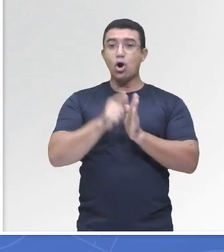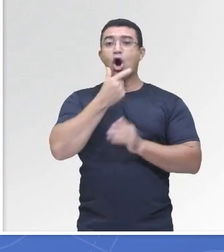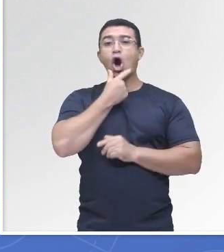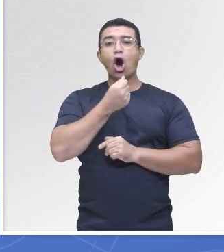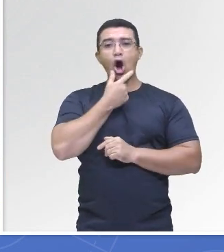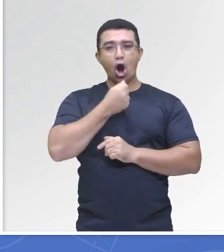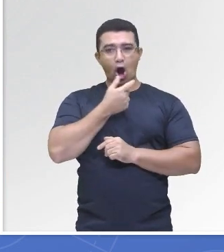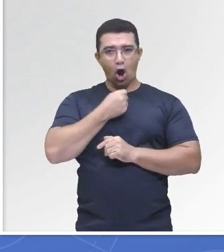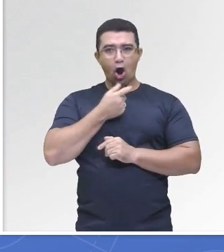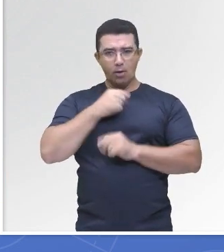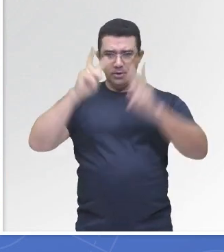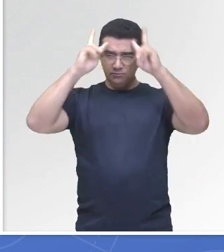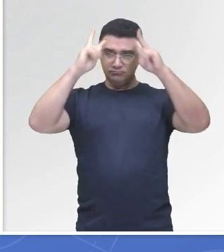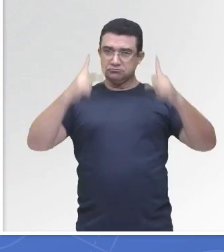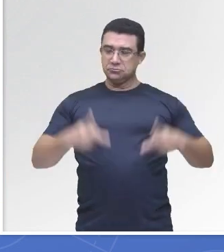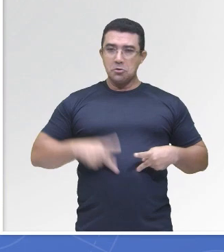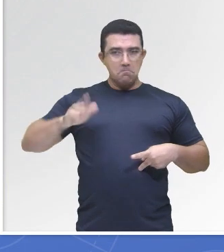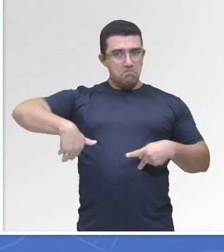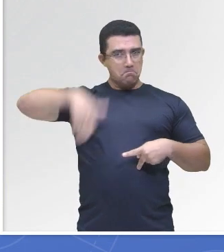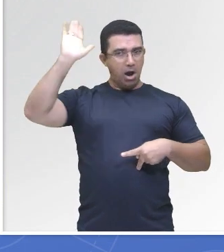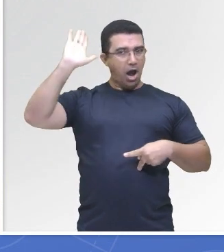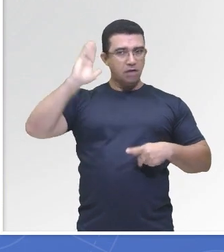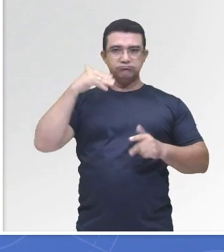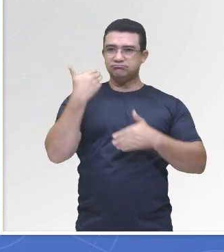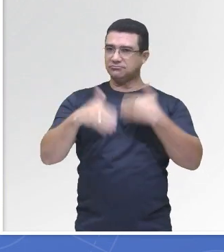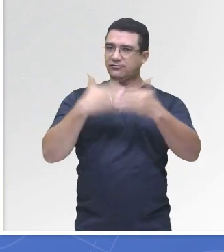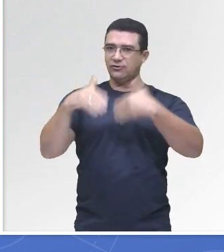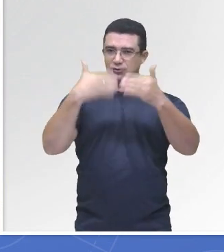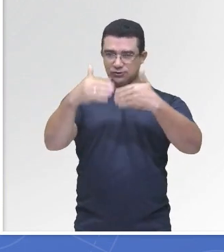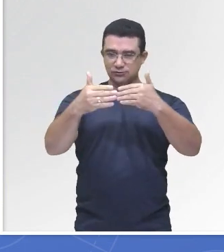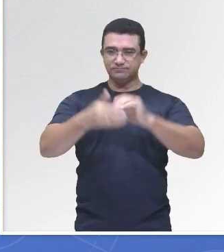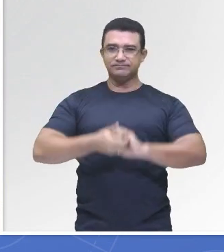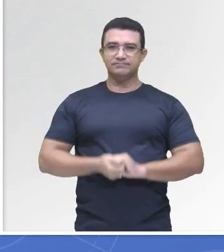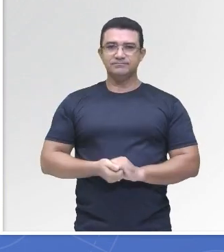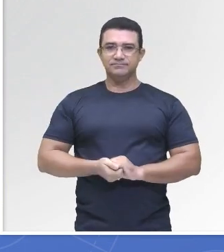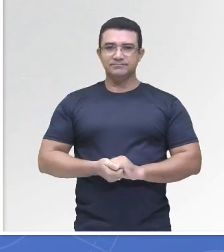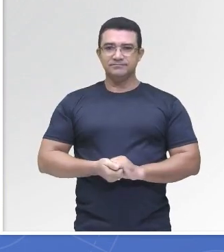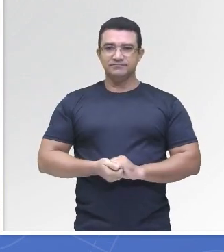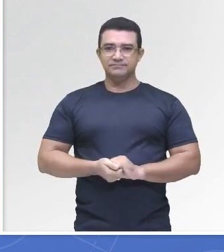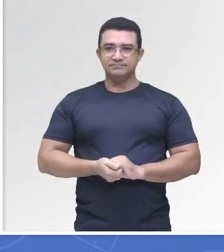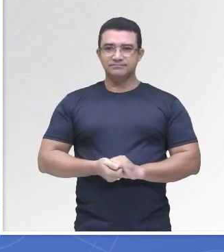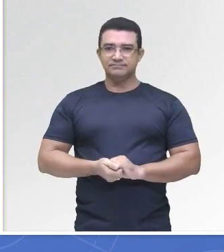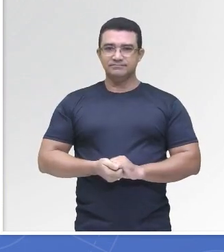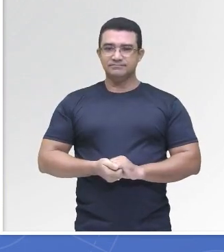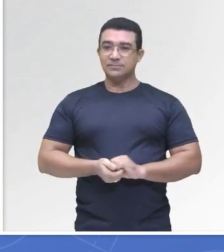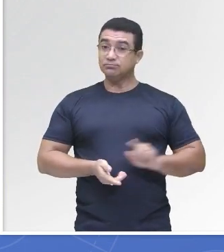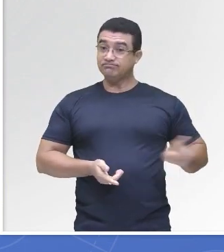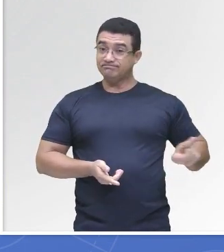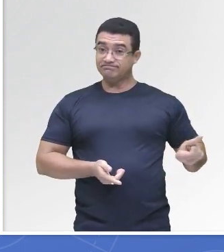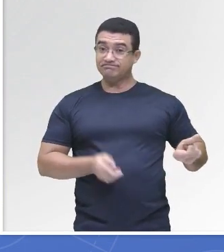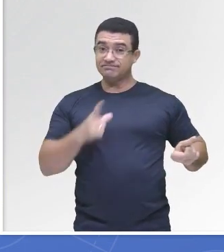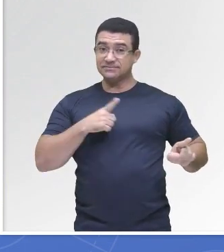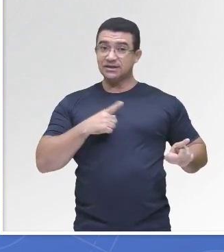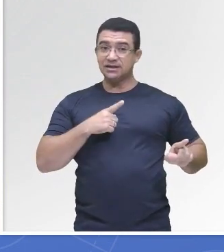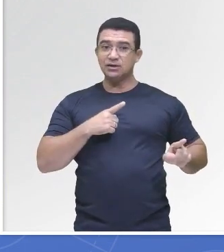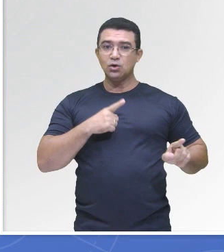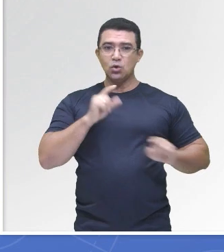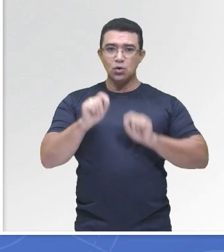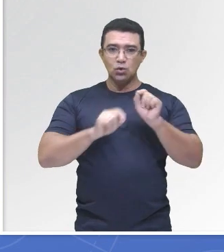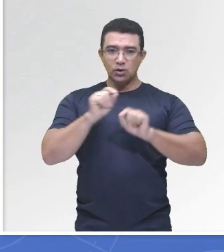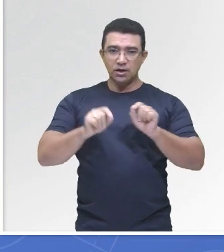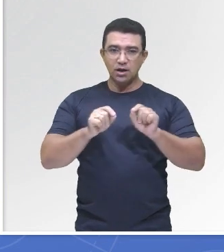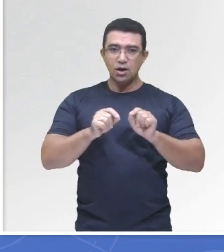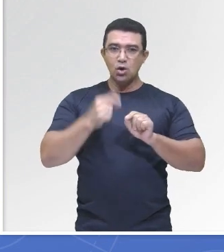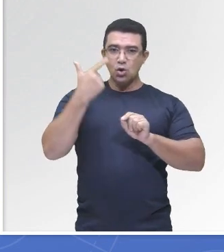evolução, a espécie mais evoluída. E lá no cantinho a gente tem o Australopithecus, que ainda nem